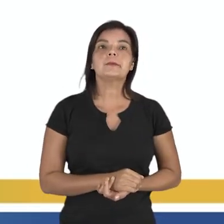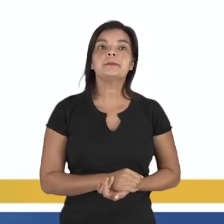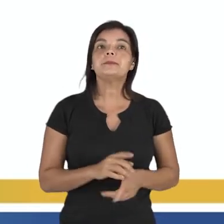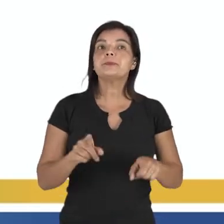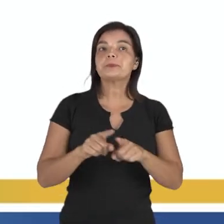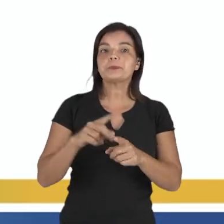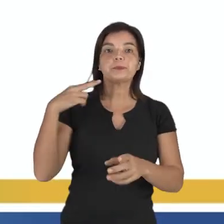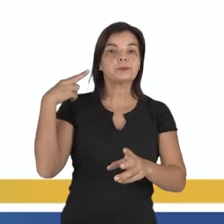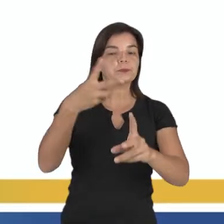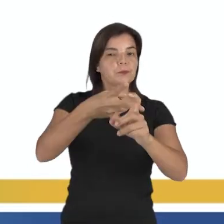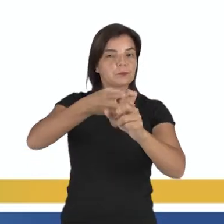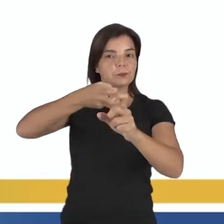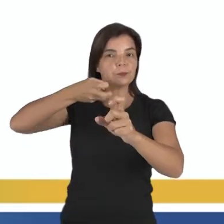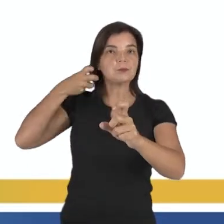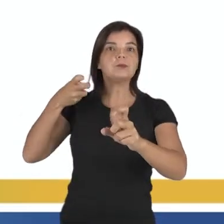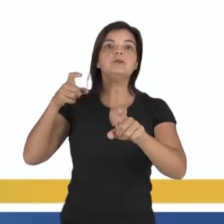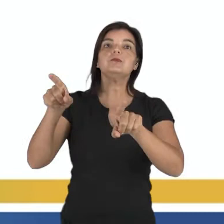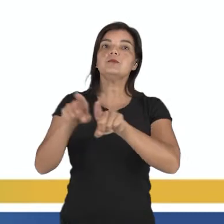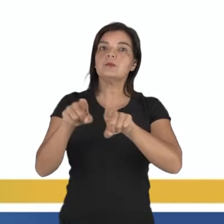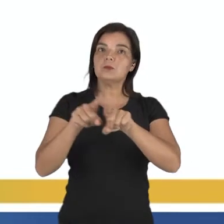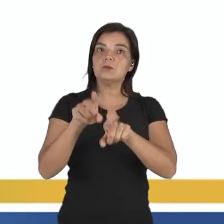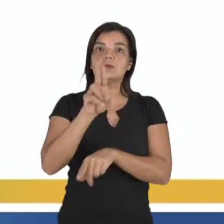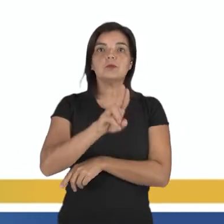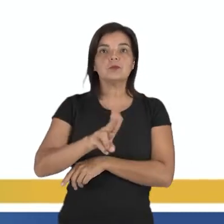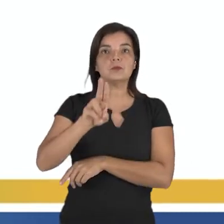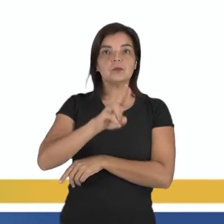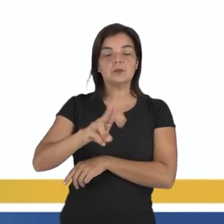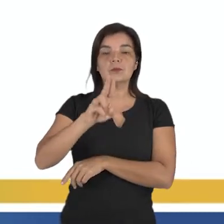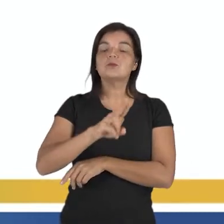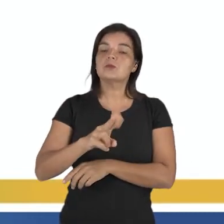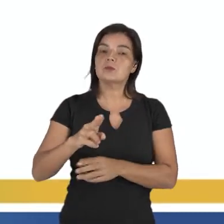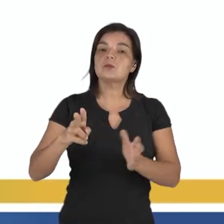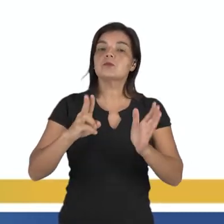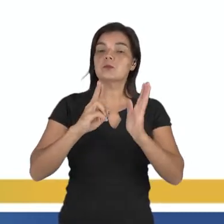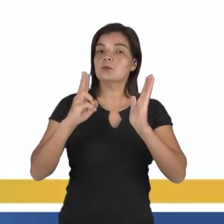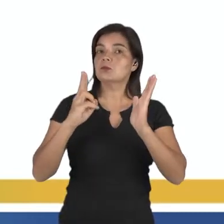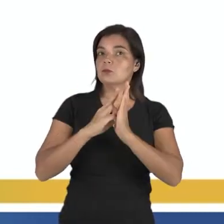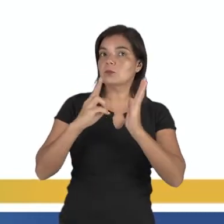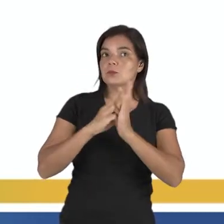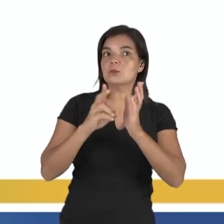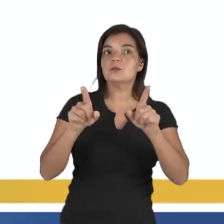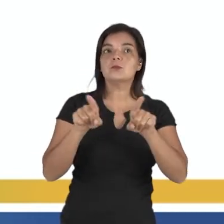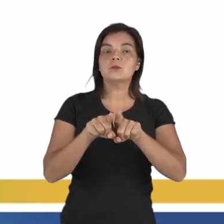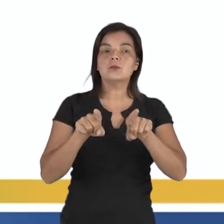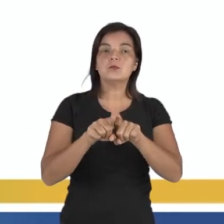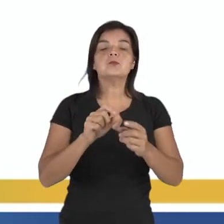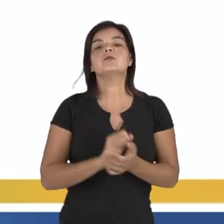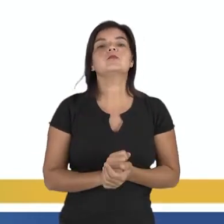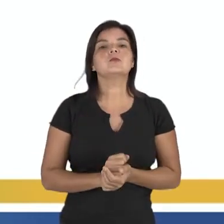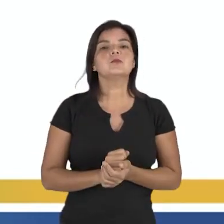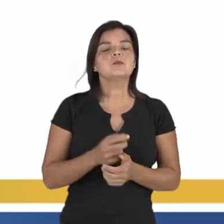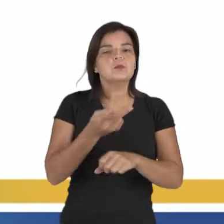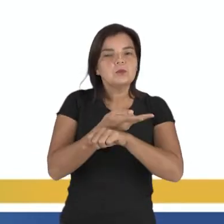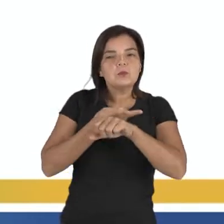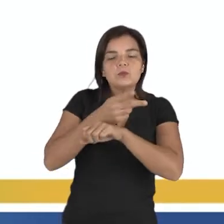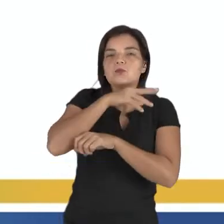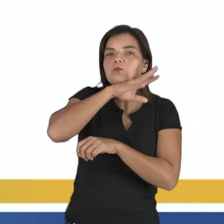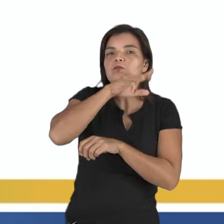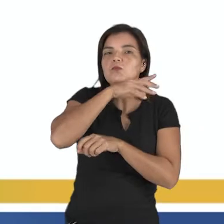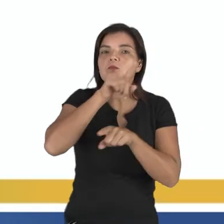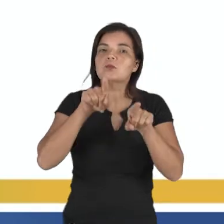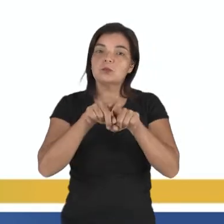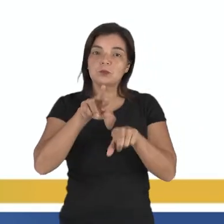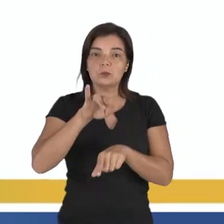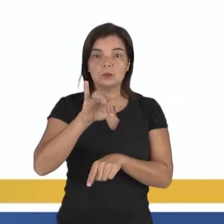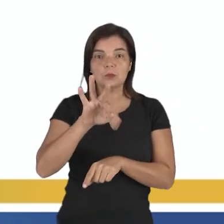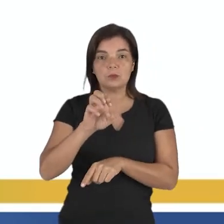O arco e a flecha foram a principal arma utilizada pelos nativos da região, nas caças, nos